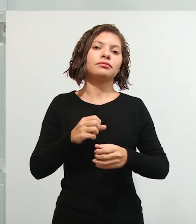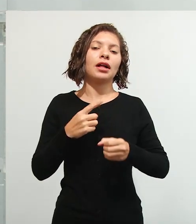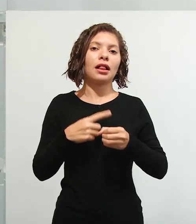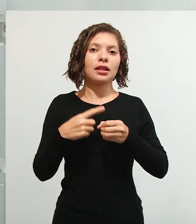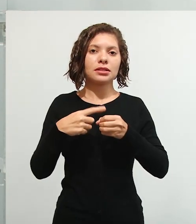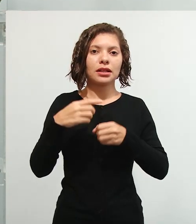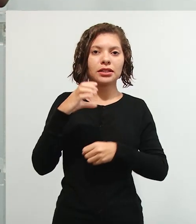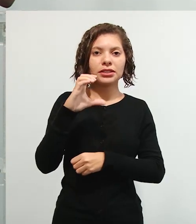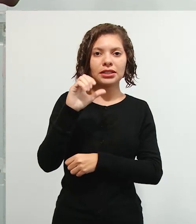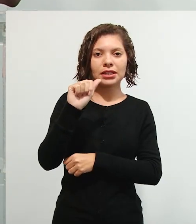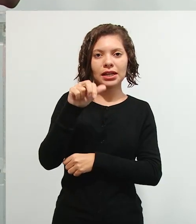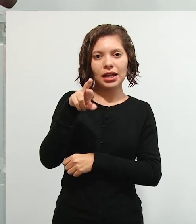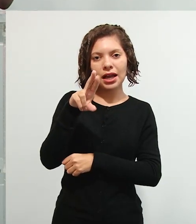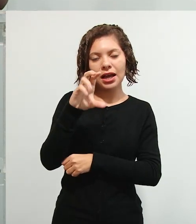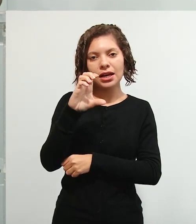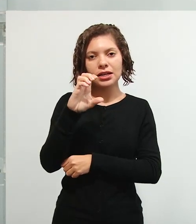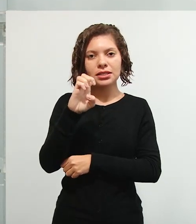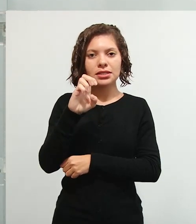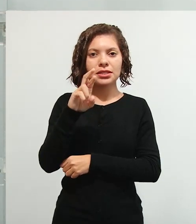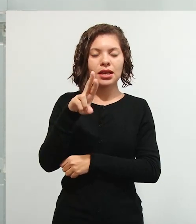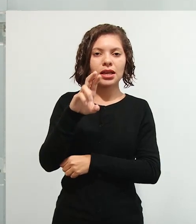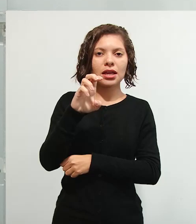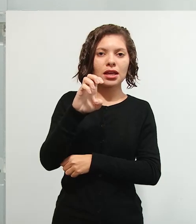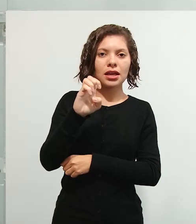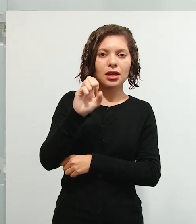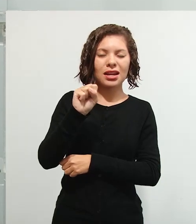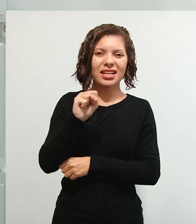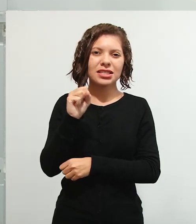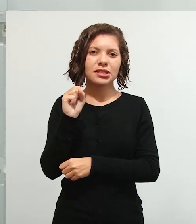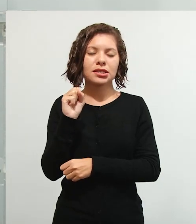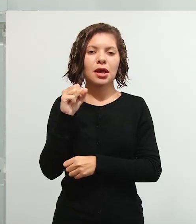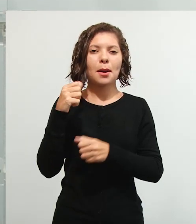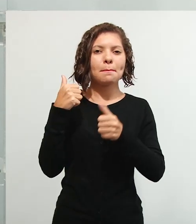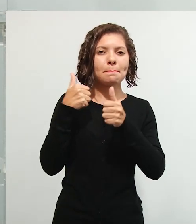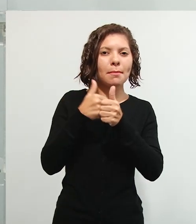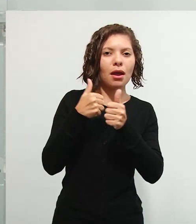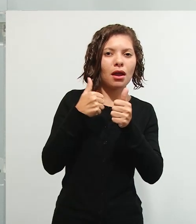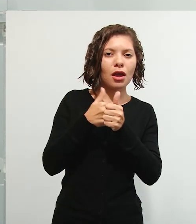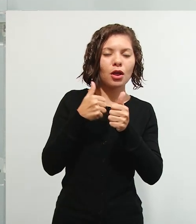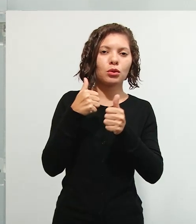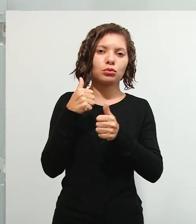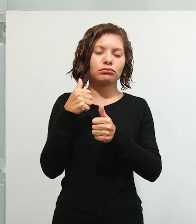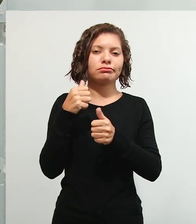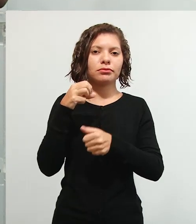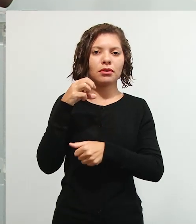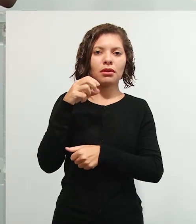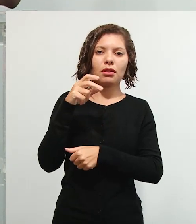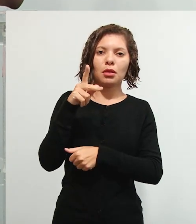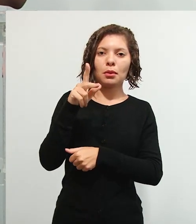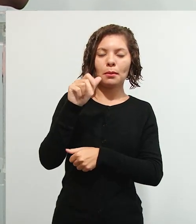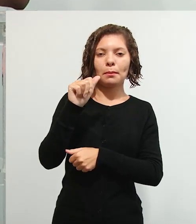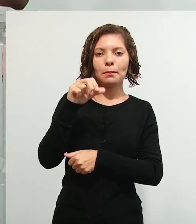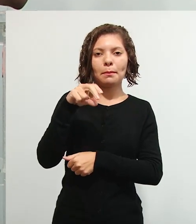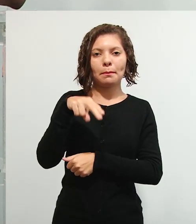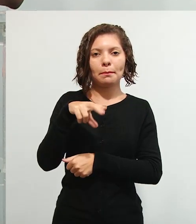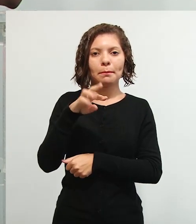cidade de Cáceres, ali na entrada para o Pantanal, principal entrada por água para o Pantanal em Mato